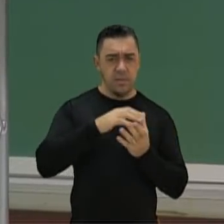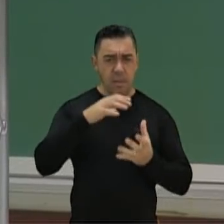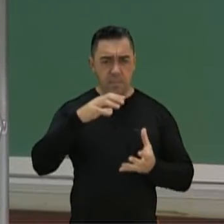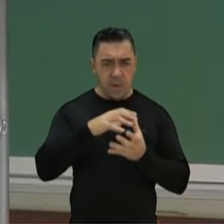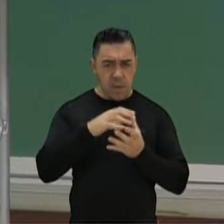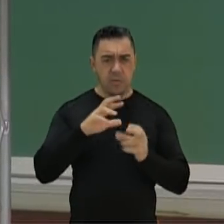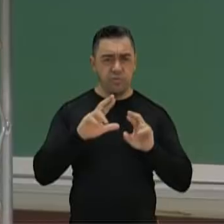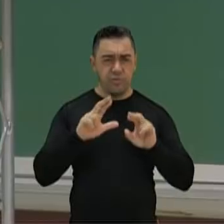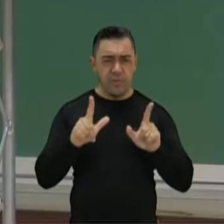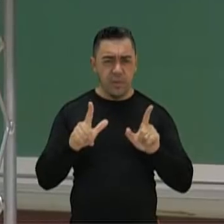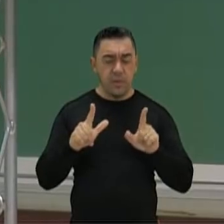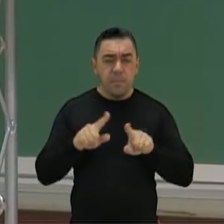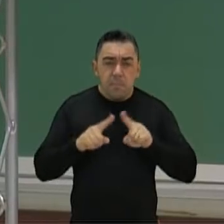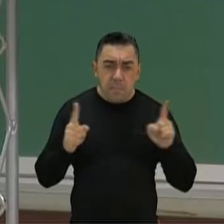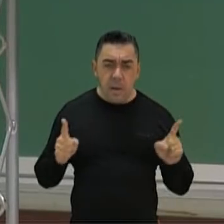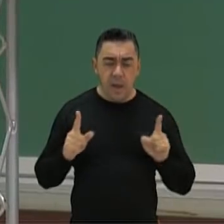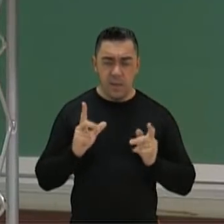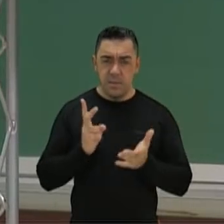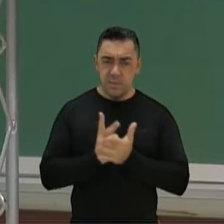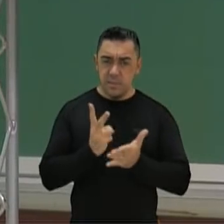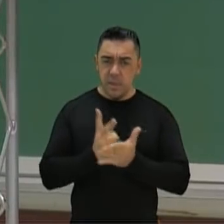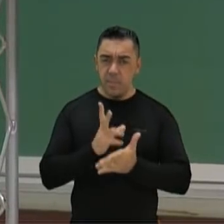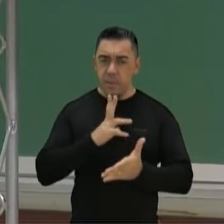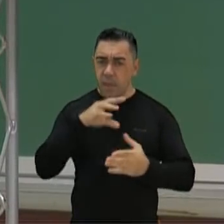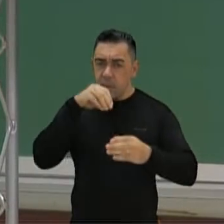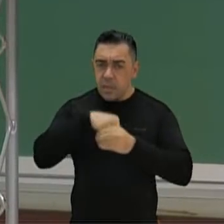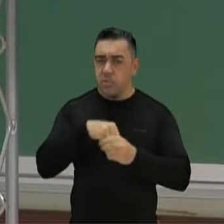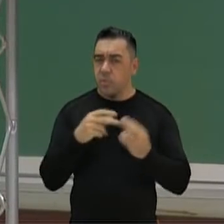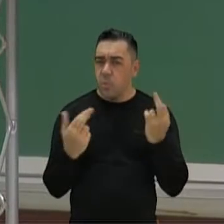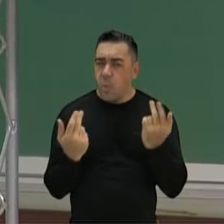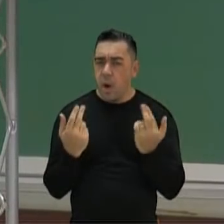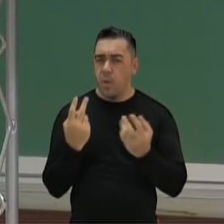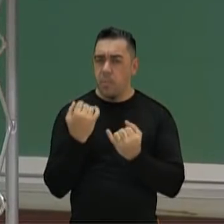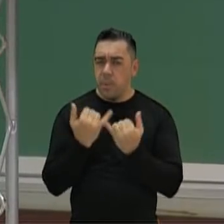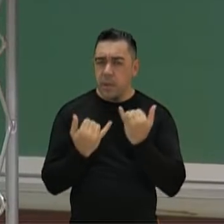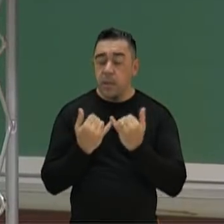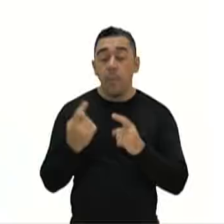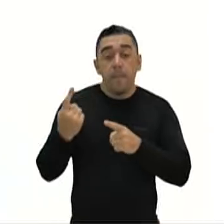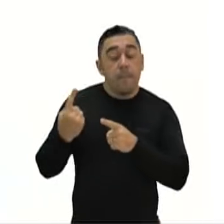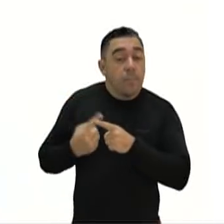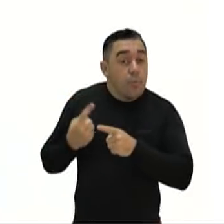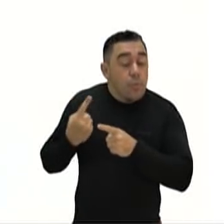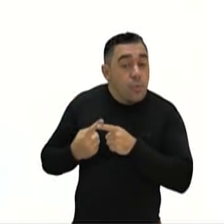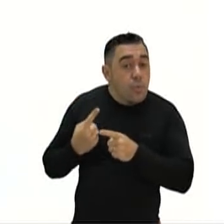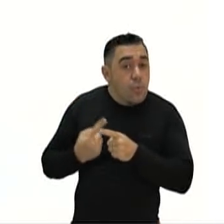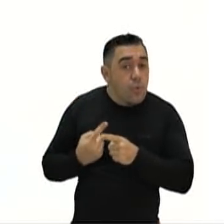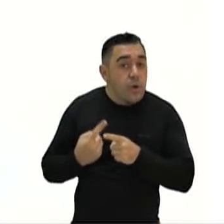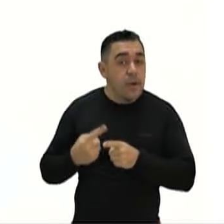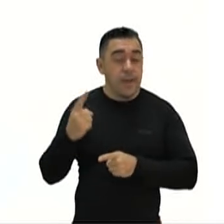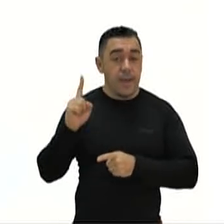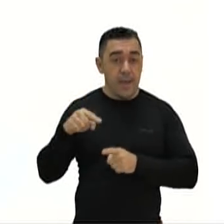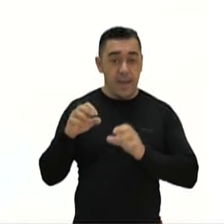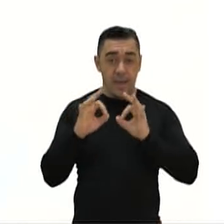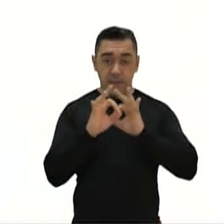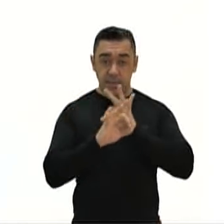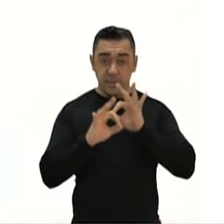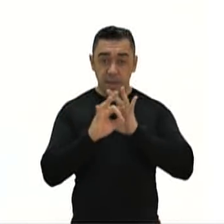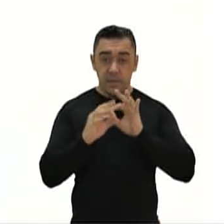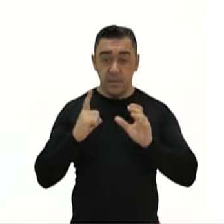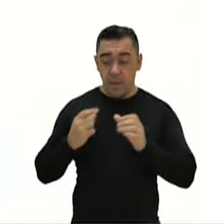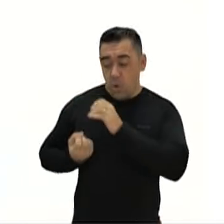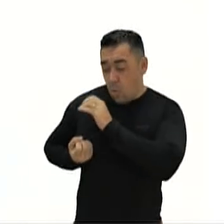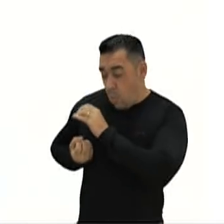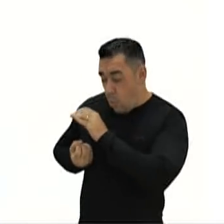estruturas fundamentais são sempre as mesmas, em qualquer tipo de célula? Porque a célula tem uma